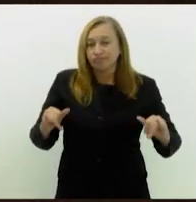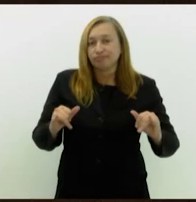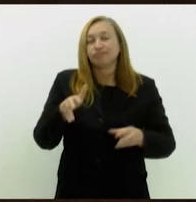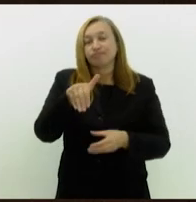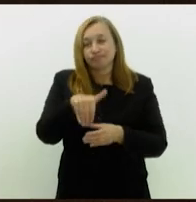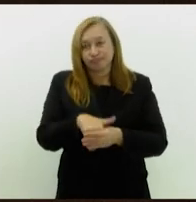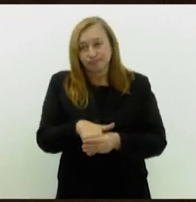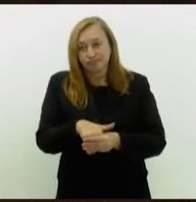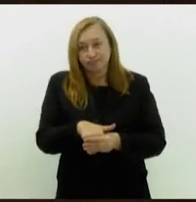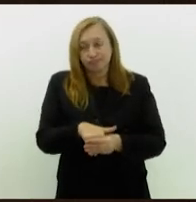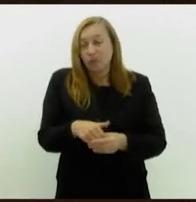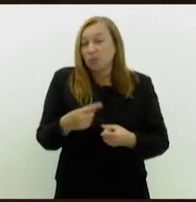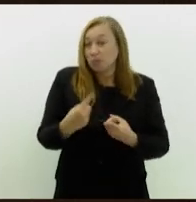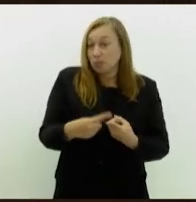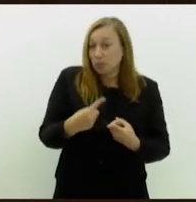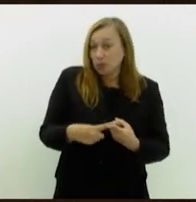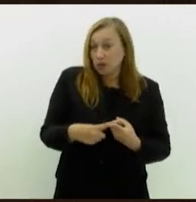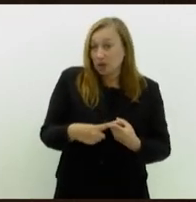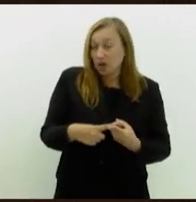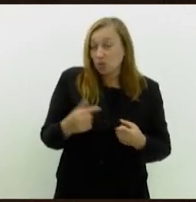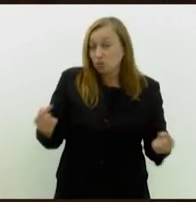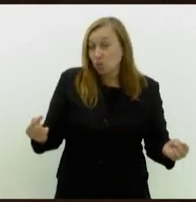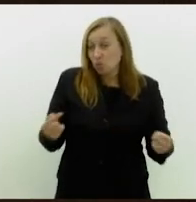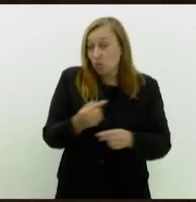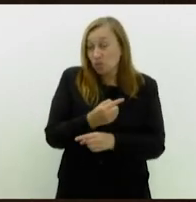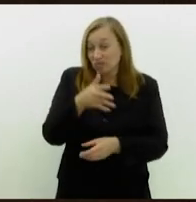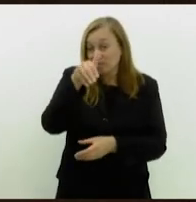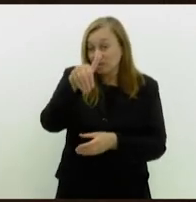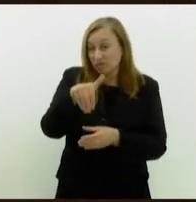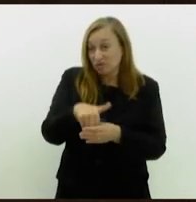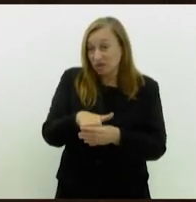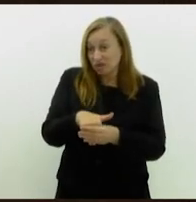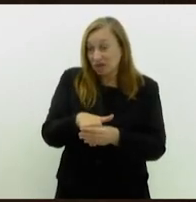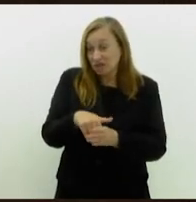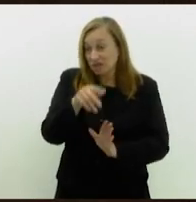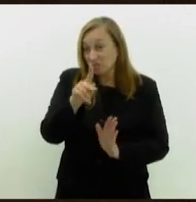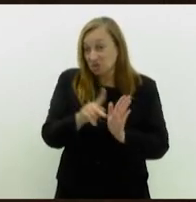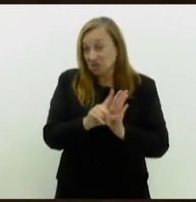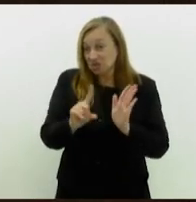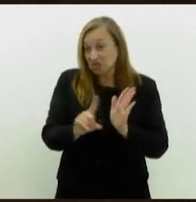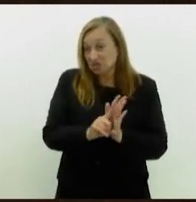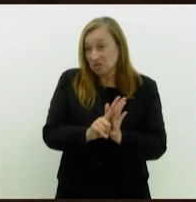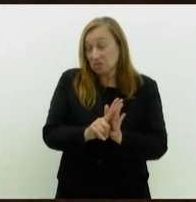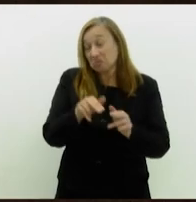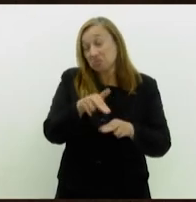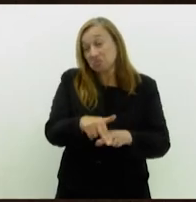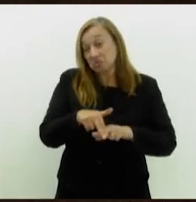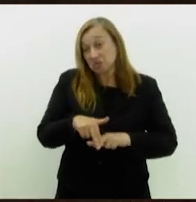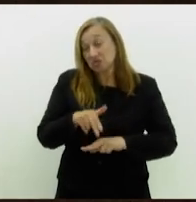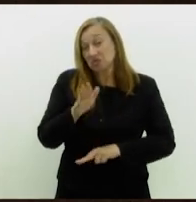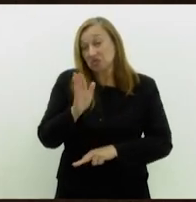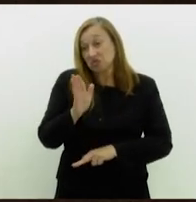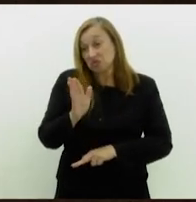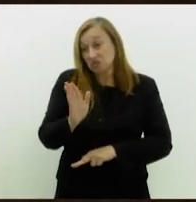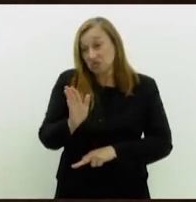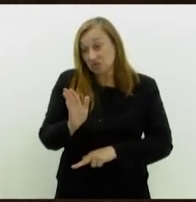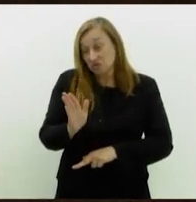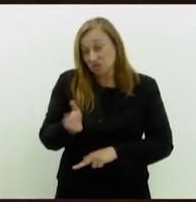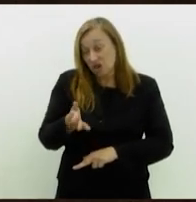voto porque tô me abstendo de votar nesse presente projeto de lei pelos motivos